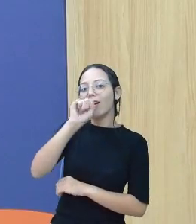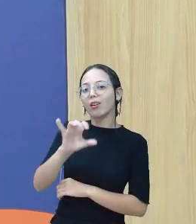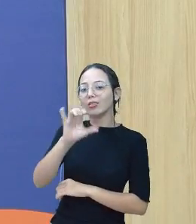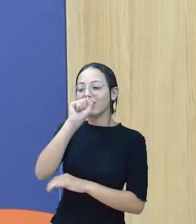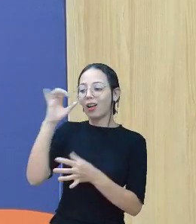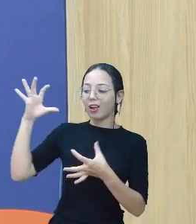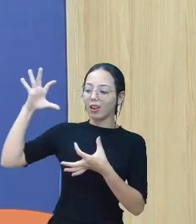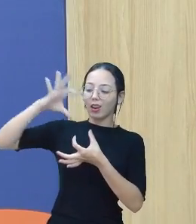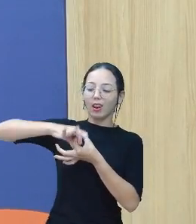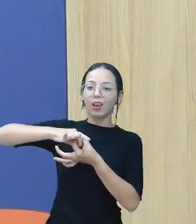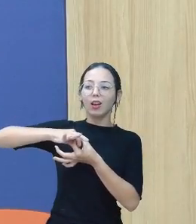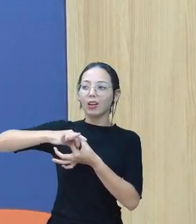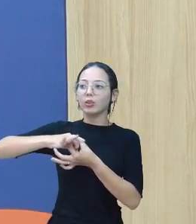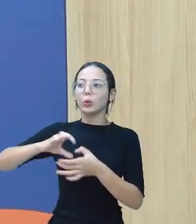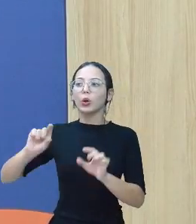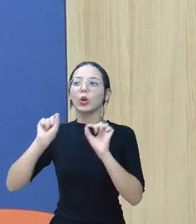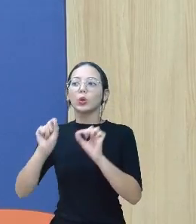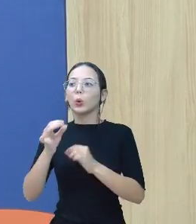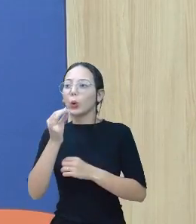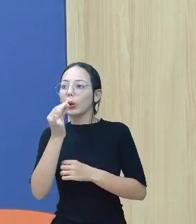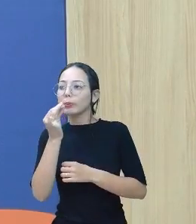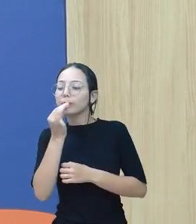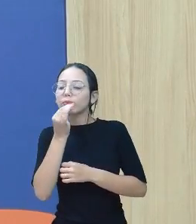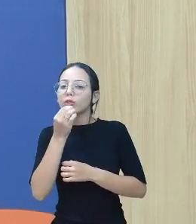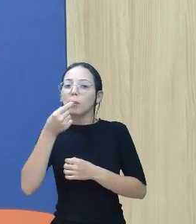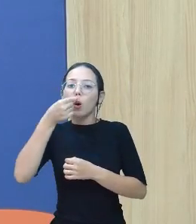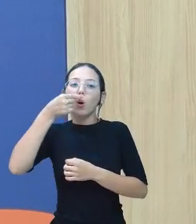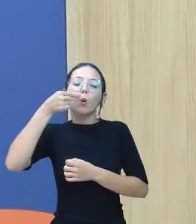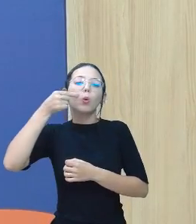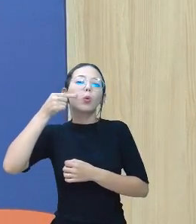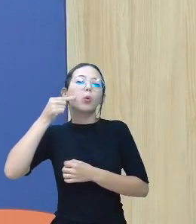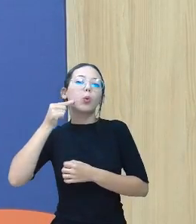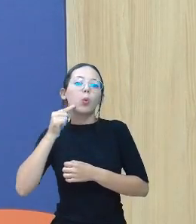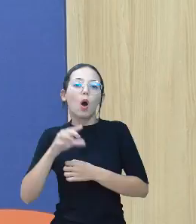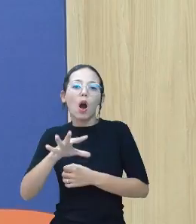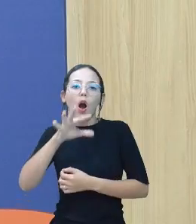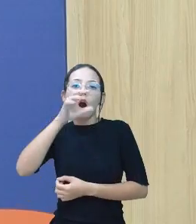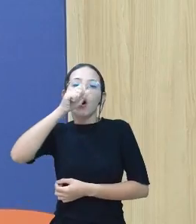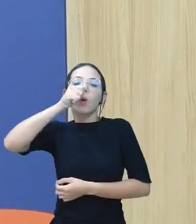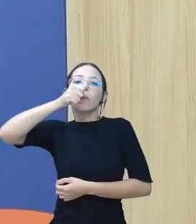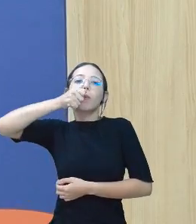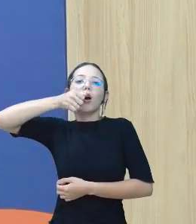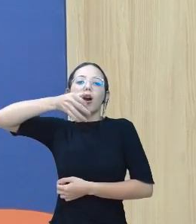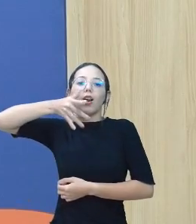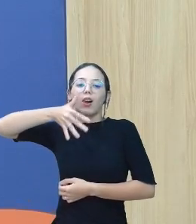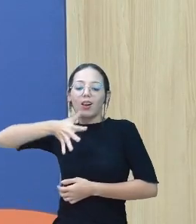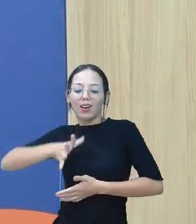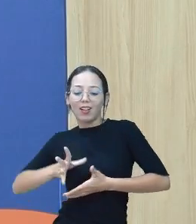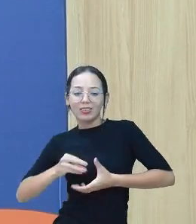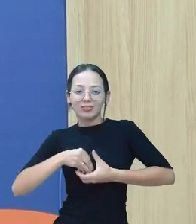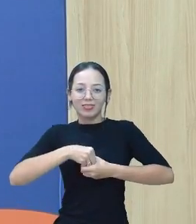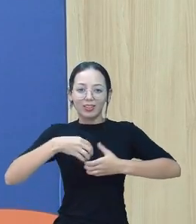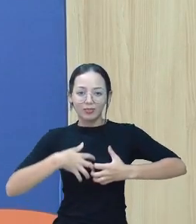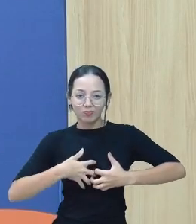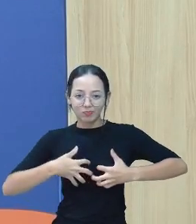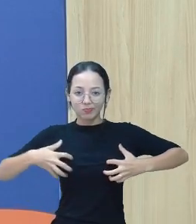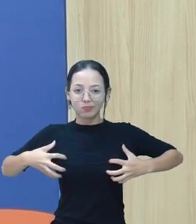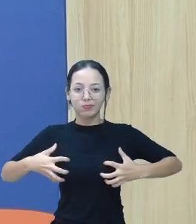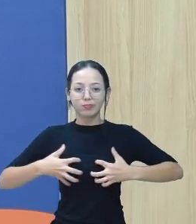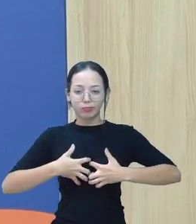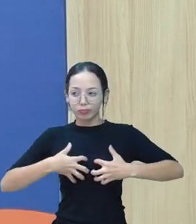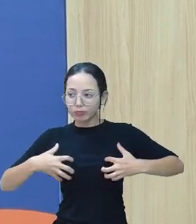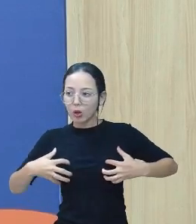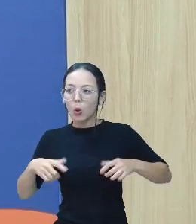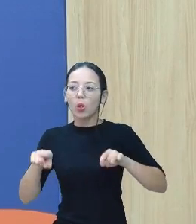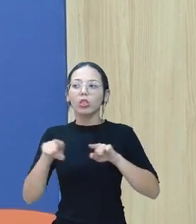respiratório. Então, nas cavidades nasais, o ar entra nos pulmões, né? Depois tem a